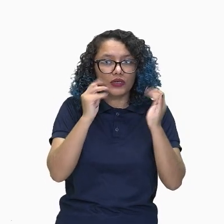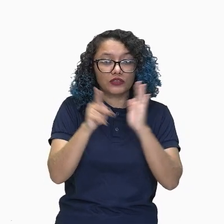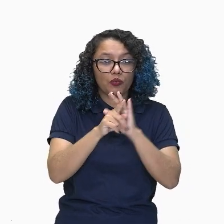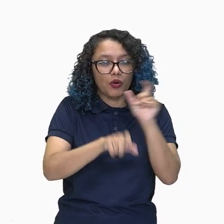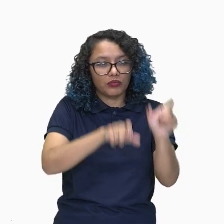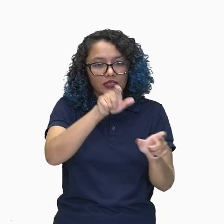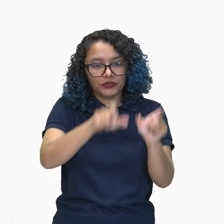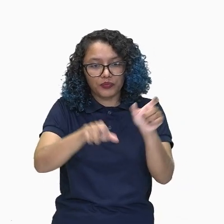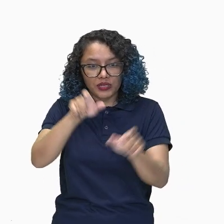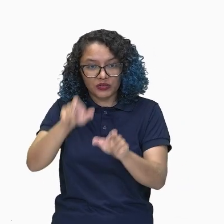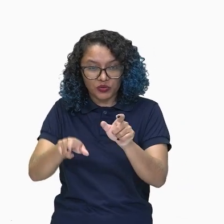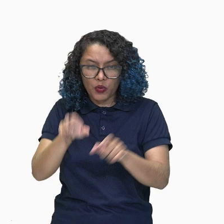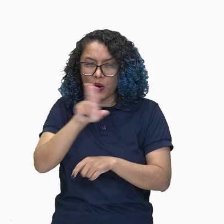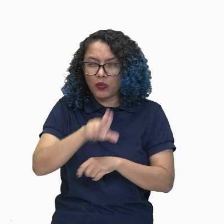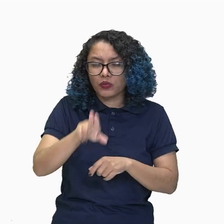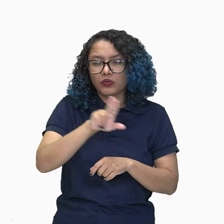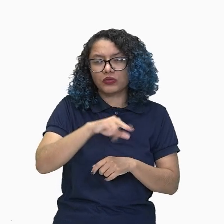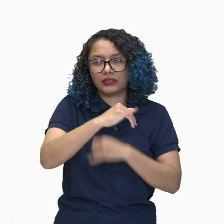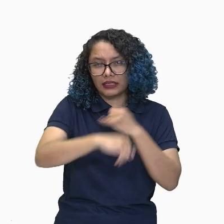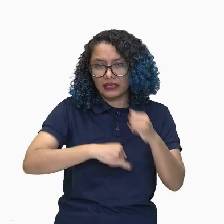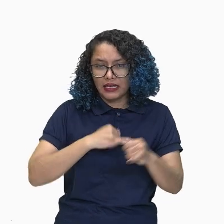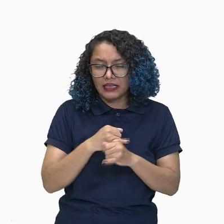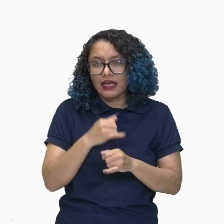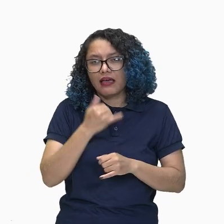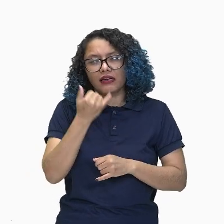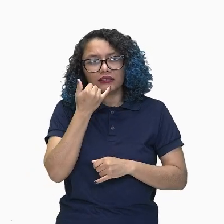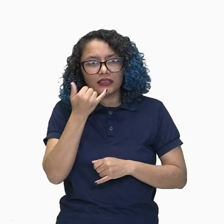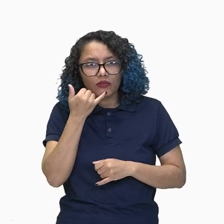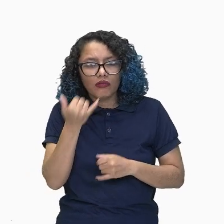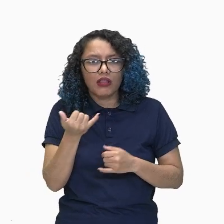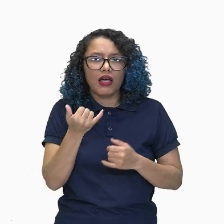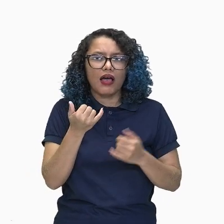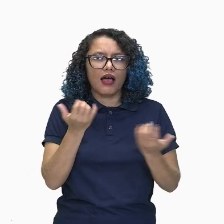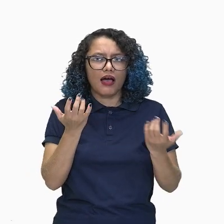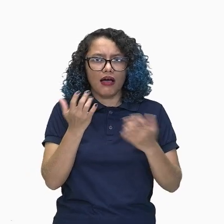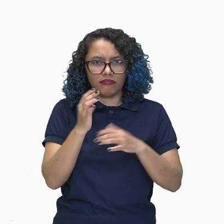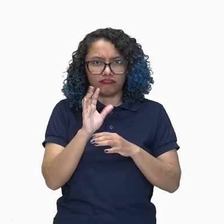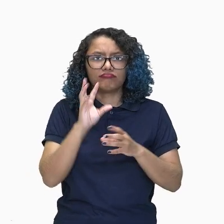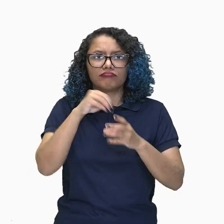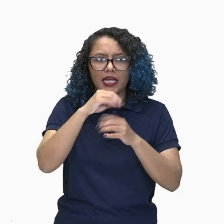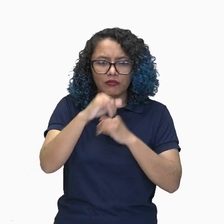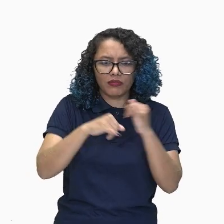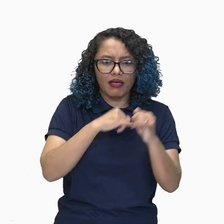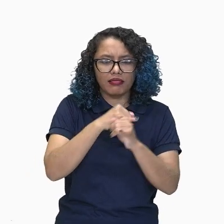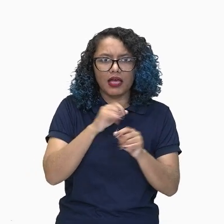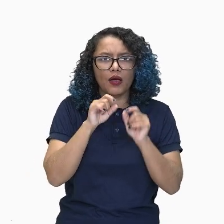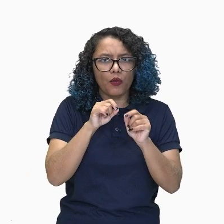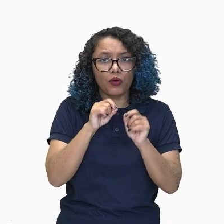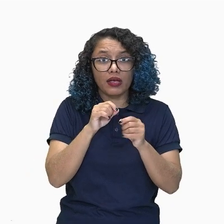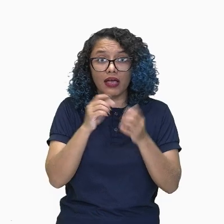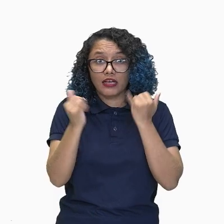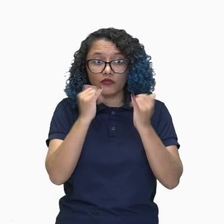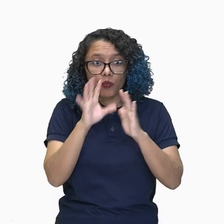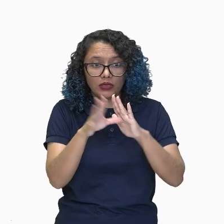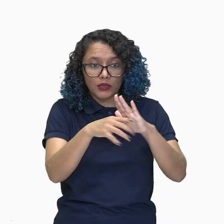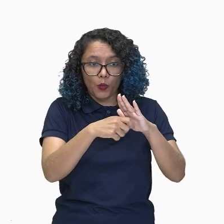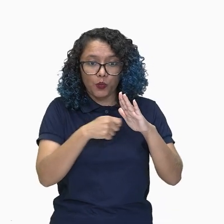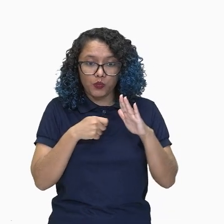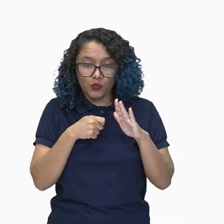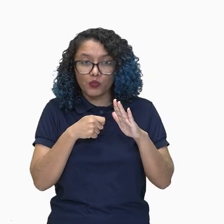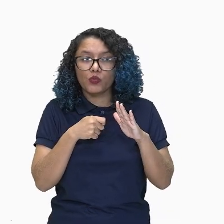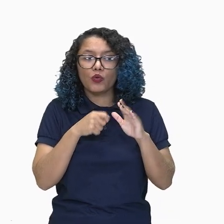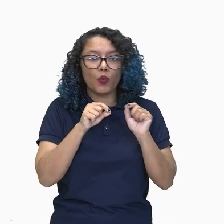que utilizam a internet, os smartphones, se conectam à internet. Percebe que esses dados são roubados e as pessoas utilizam